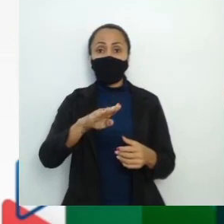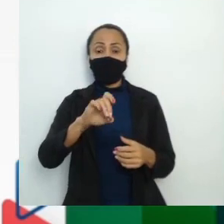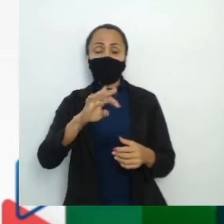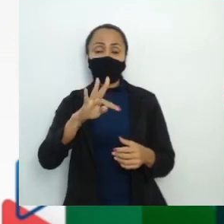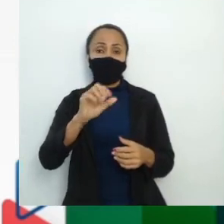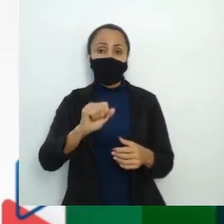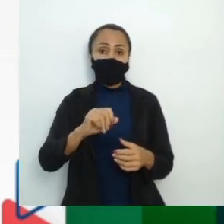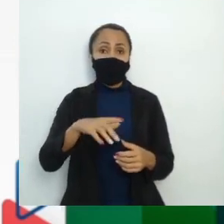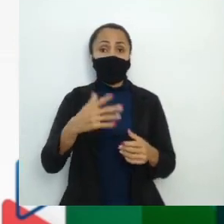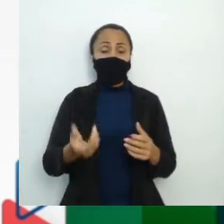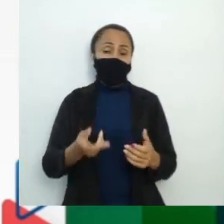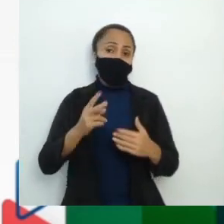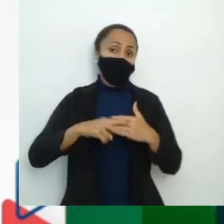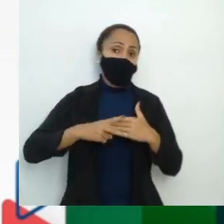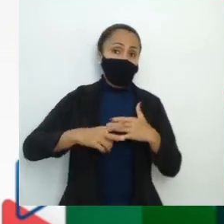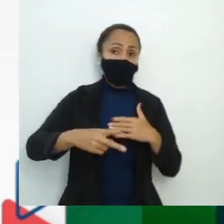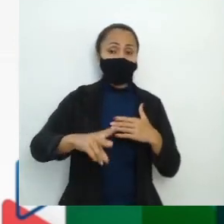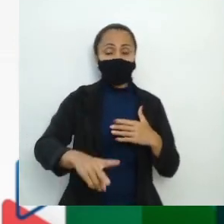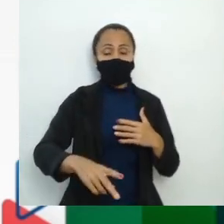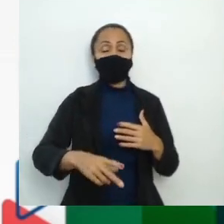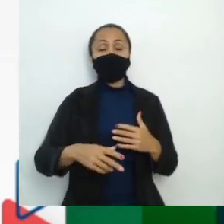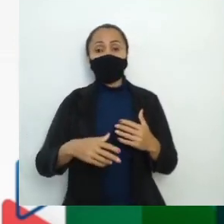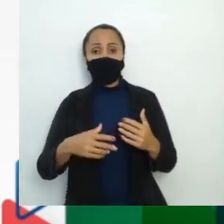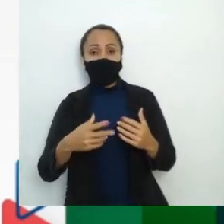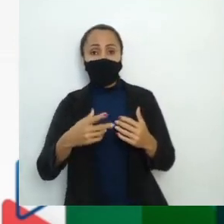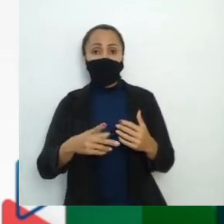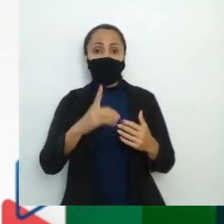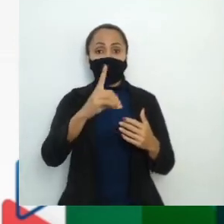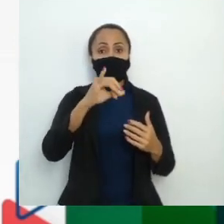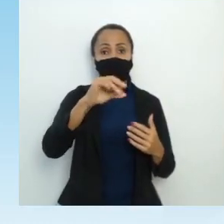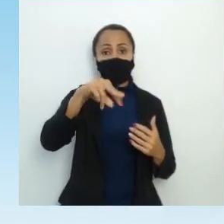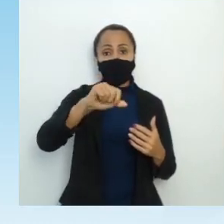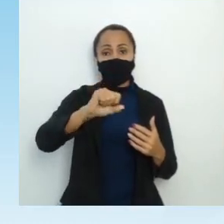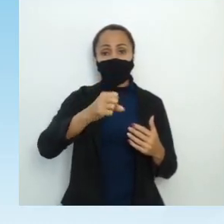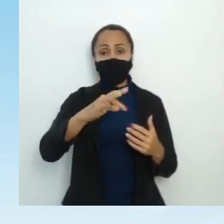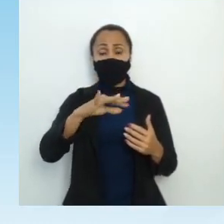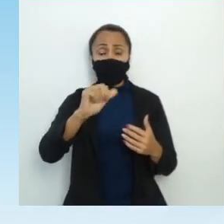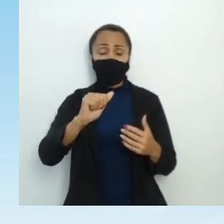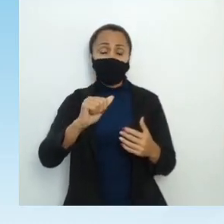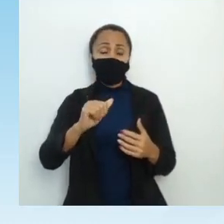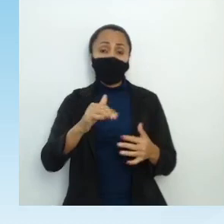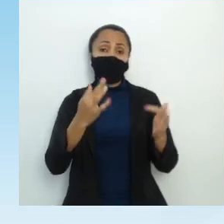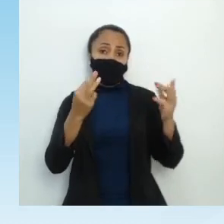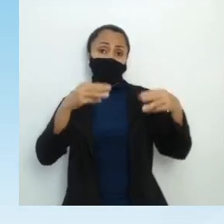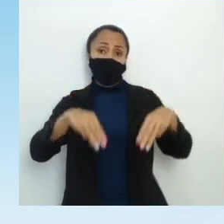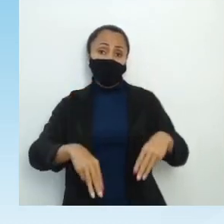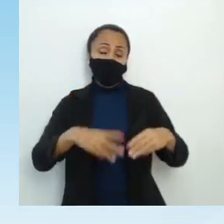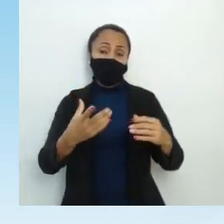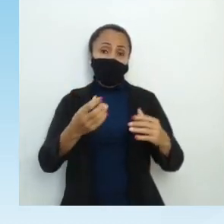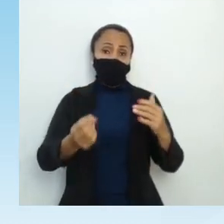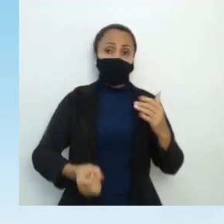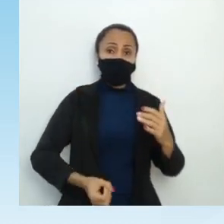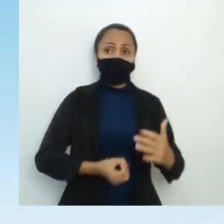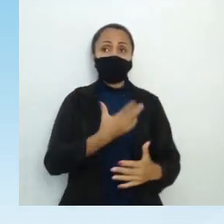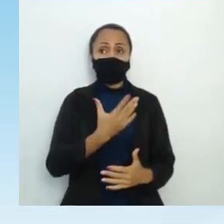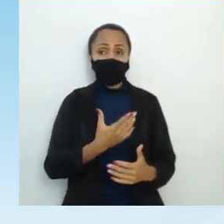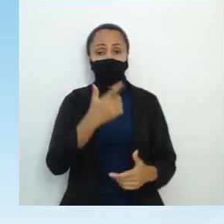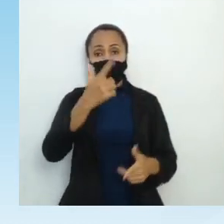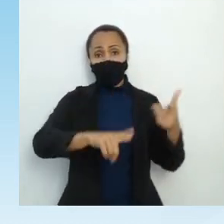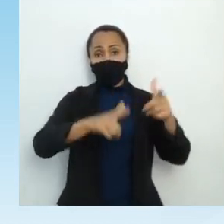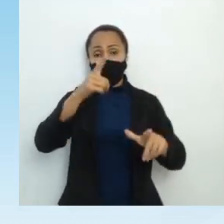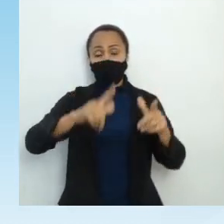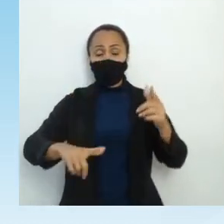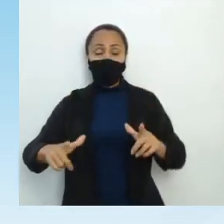a dinastia terá seu fim. Então, a dinastia Tudor vai chegando ao fim e vai surgir a dinastia dos Stuart com o seu primo